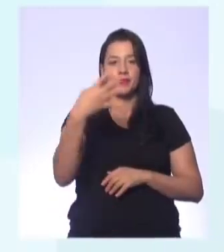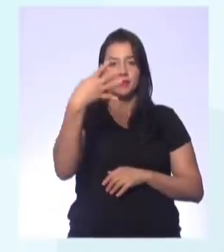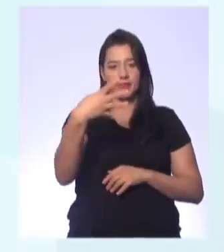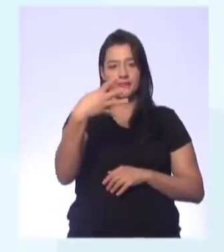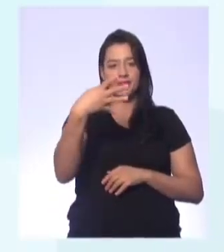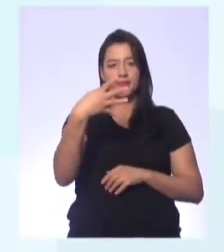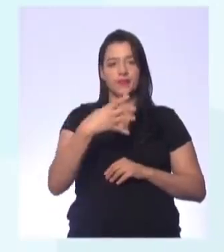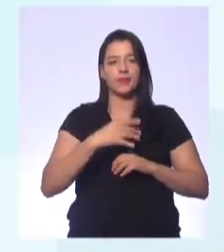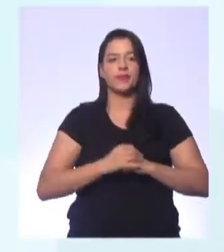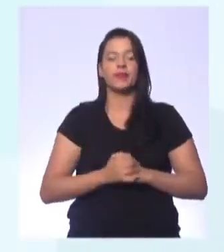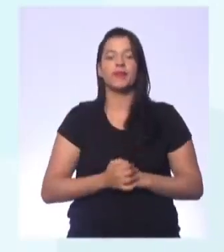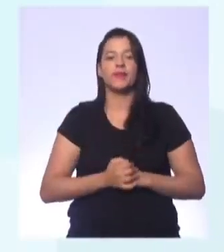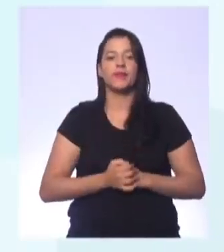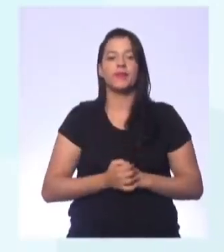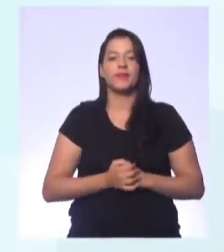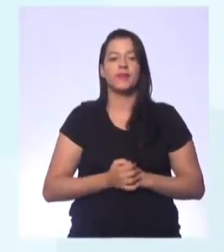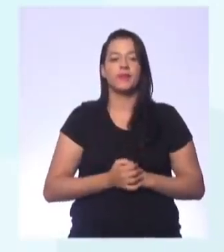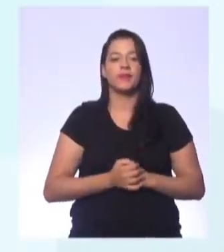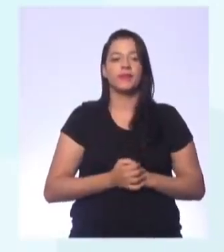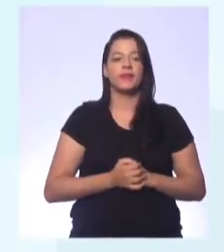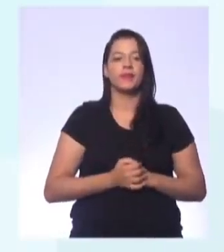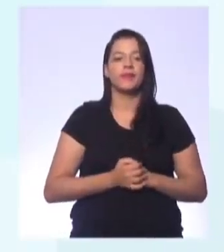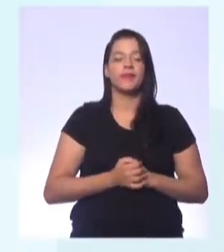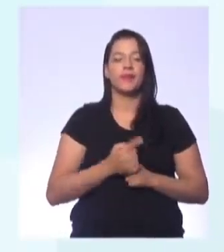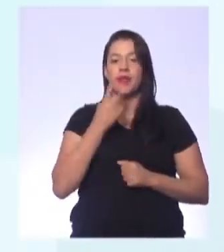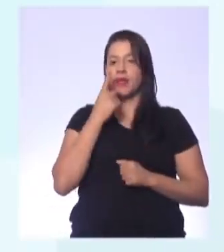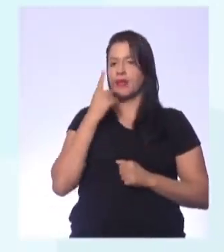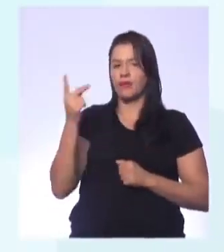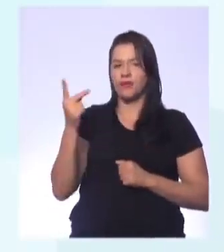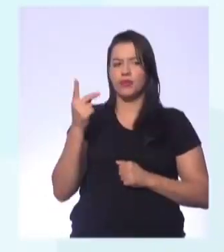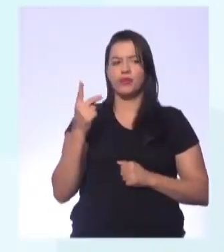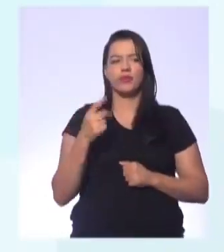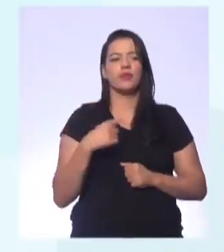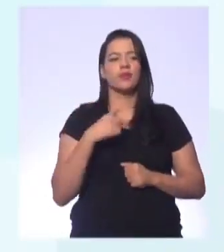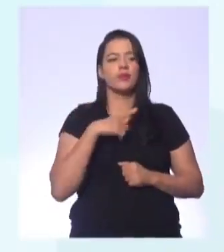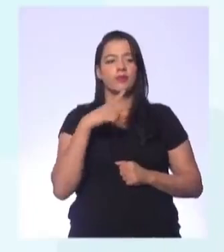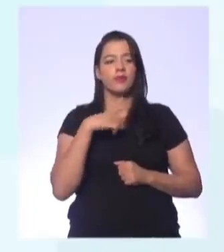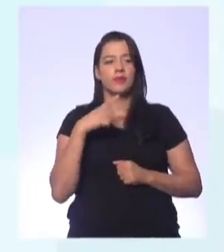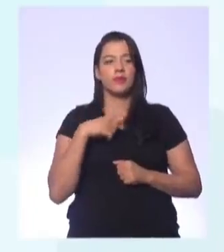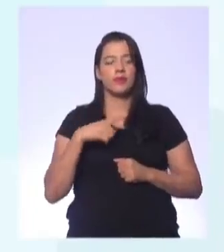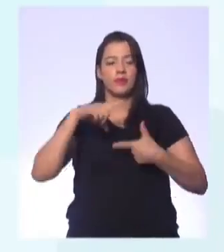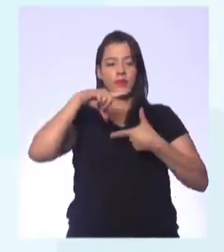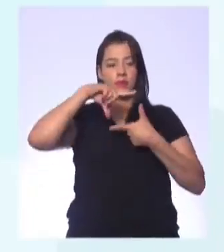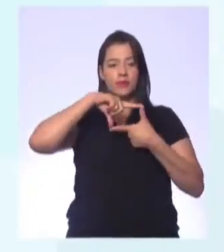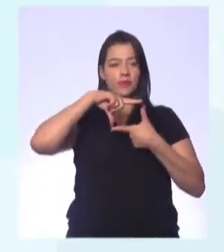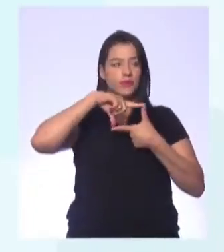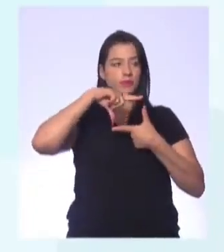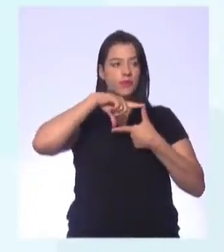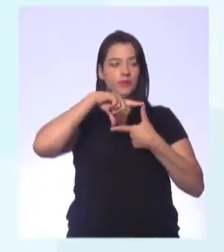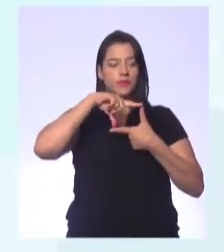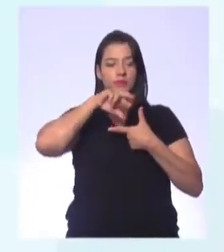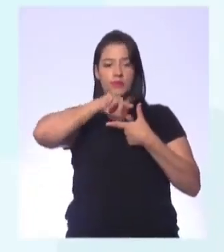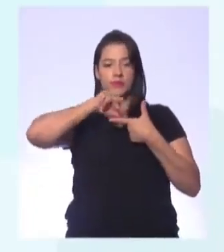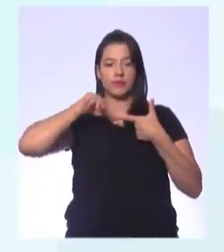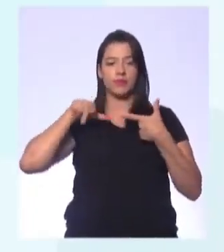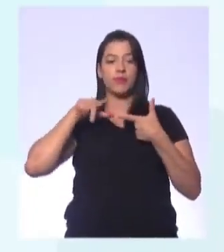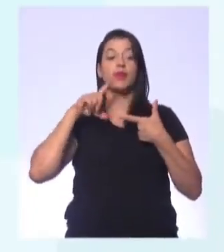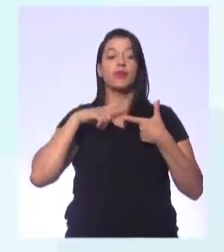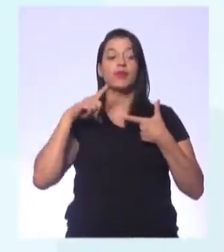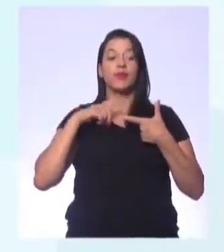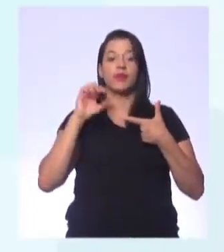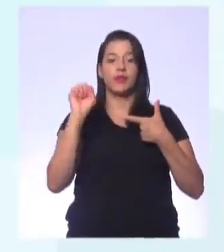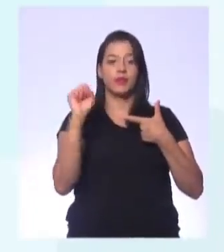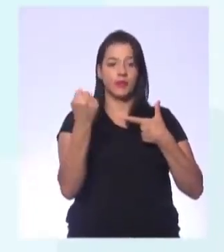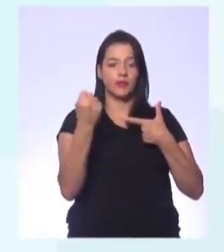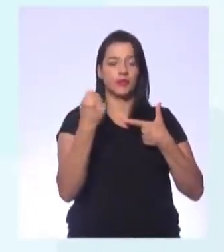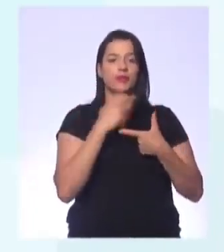quatro né os marca 4x aí ela falou que para esse caso né nessa variável o X